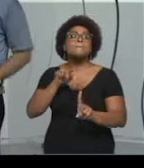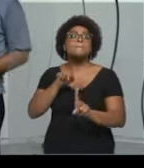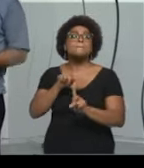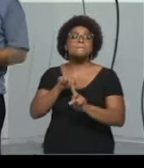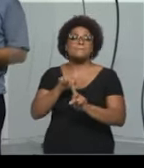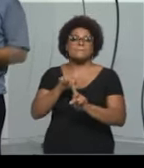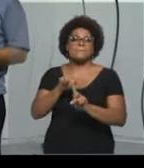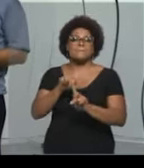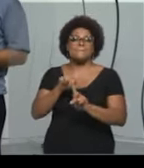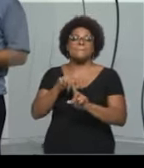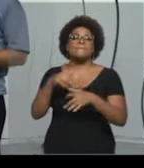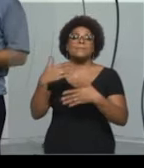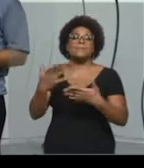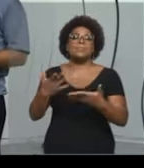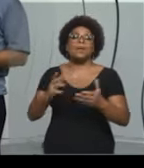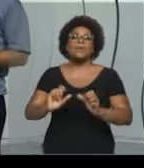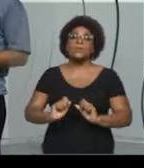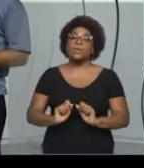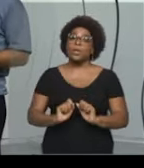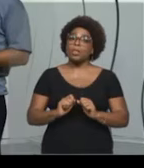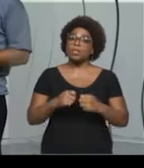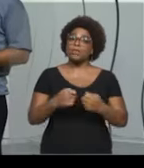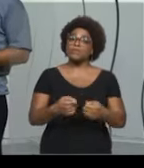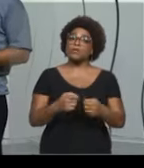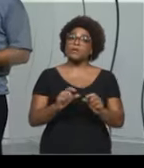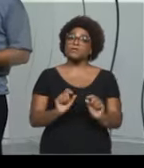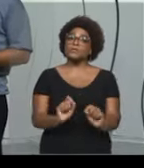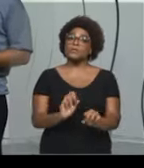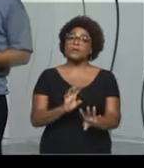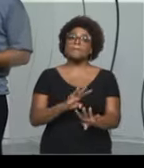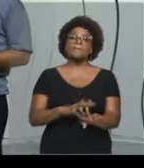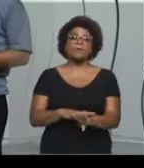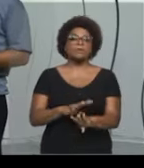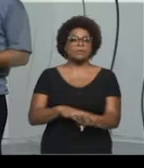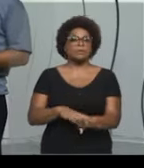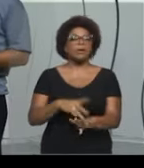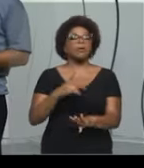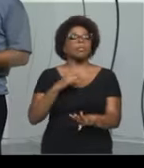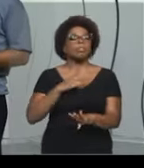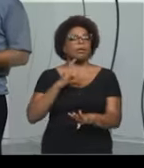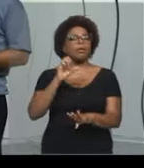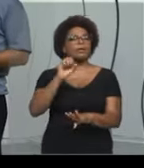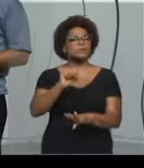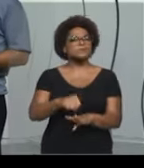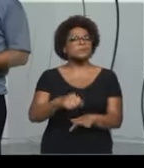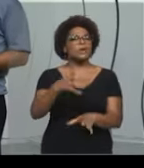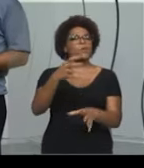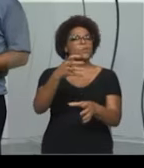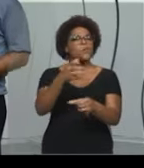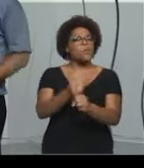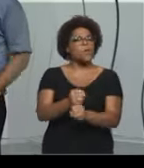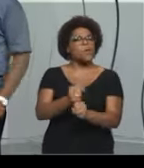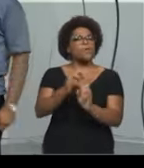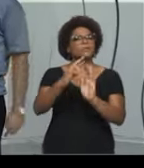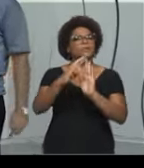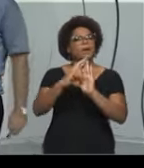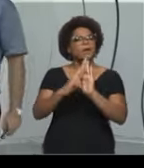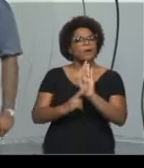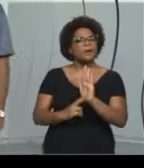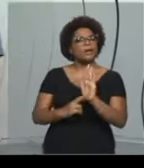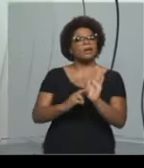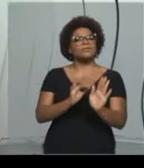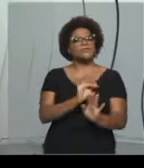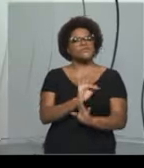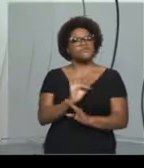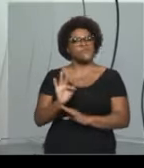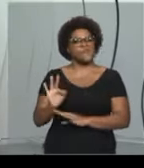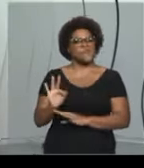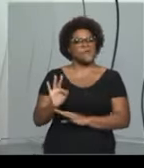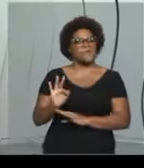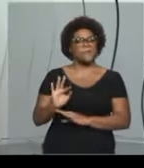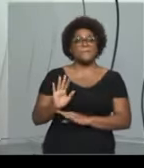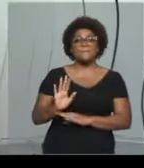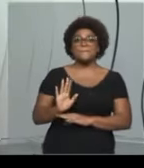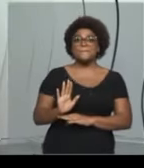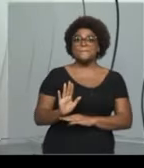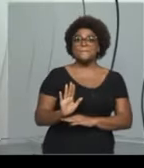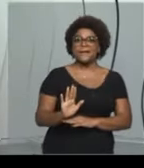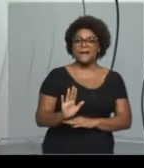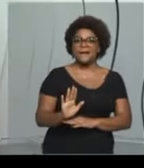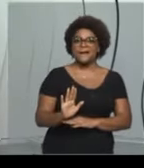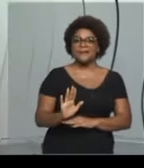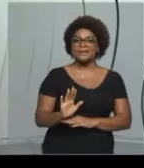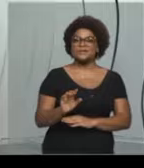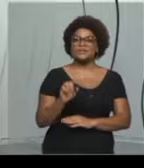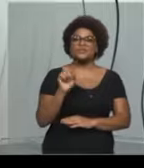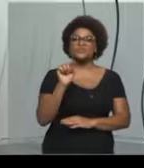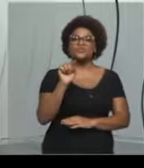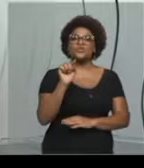que a matemática tem contas, tem regras, tem fórmulas, mas você vai procurar